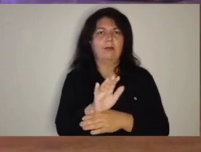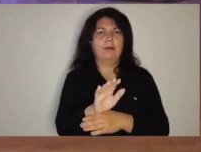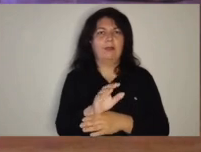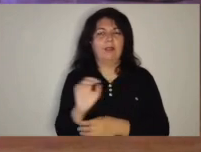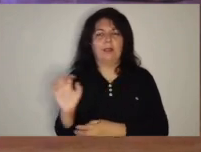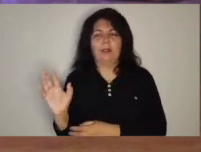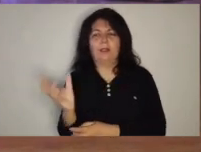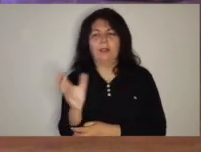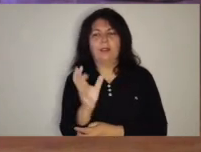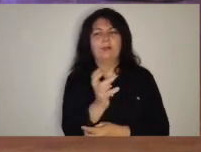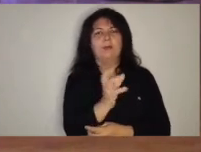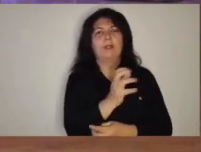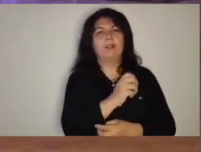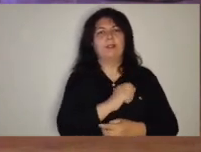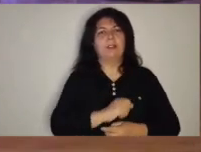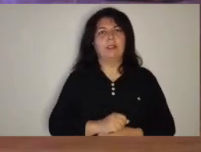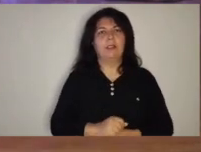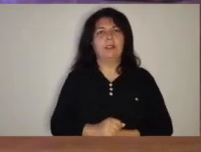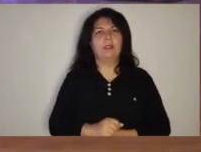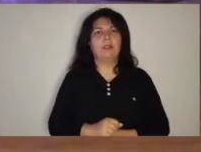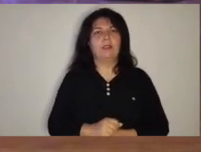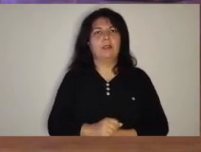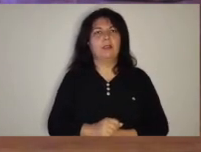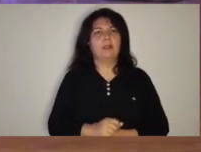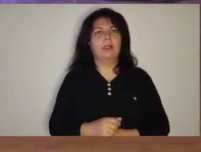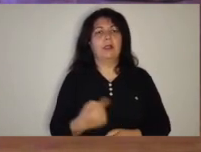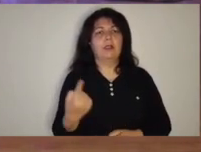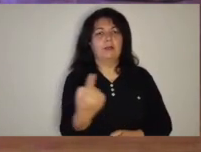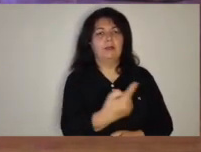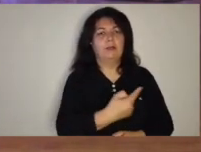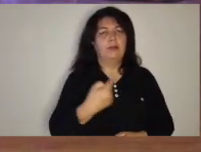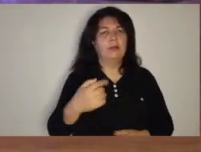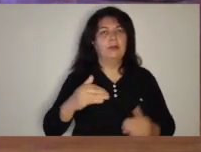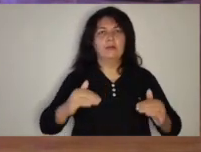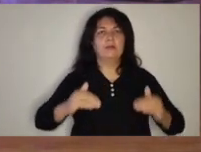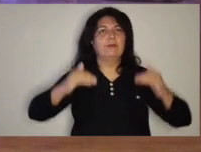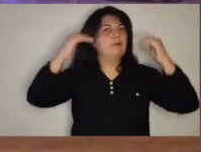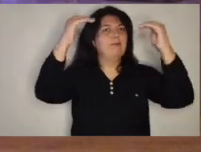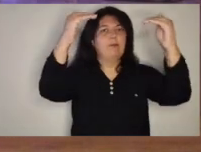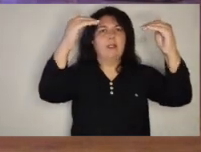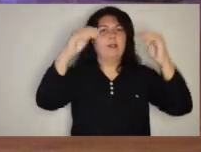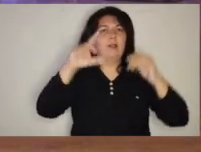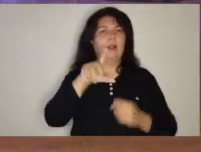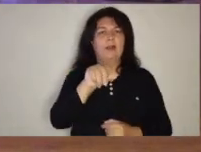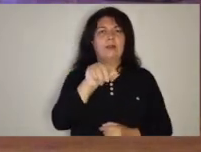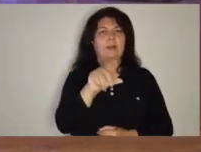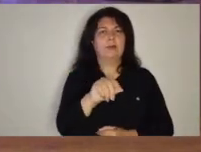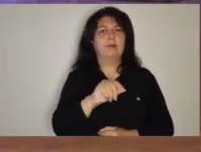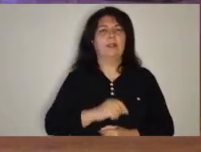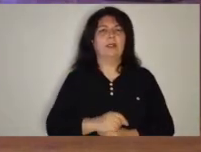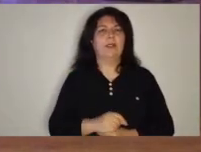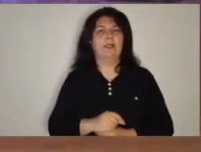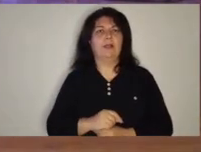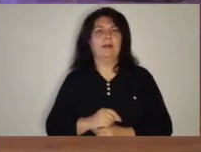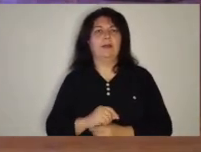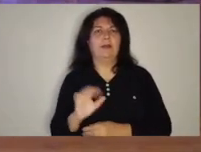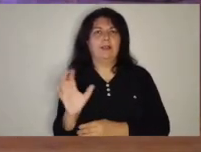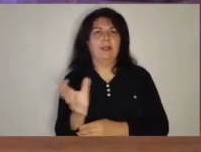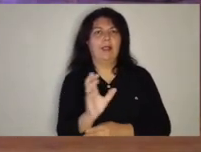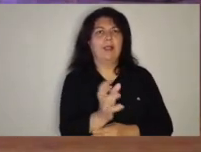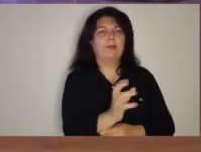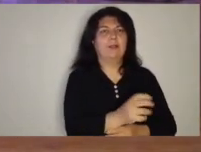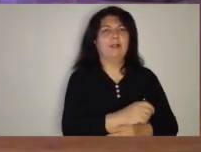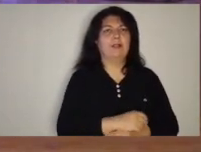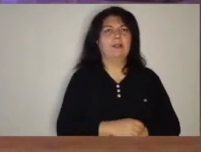que nós temos muito mais valor do que os passarinhos e do que as plantinhas. Então,